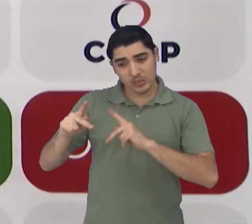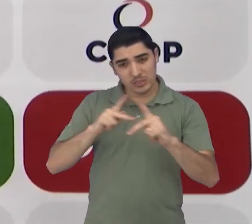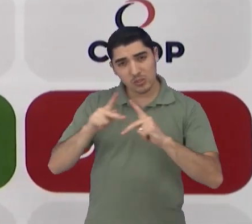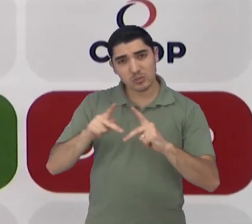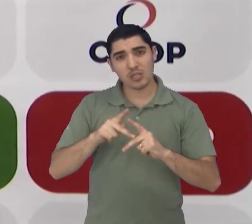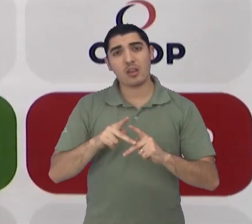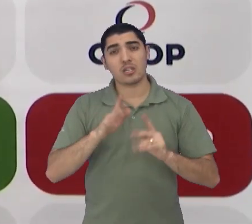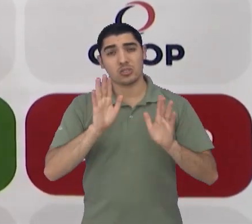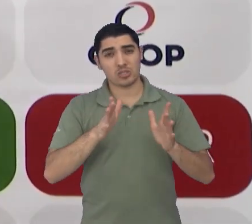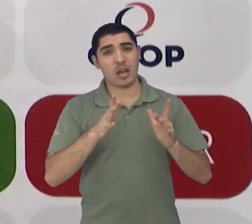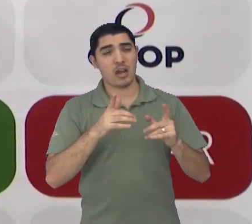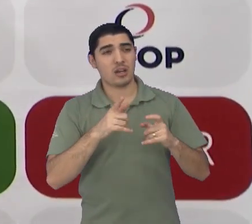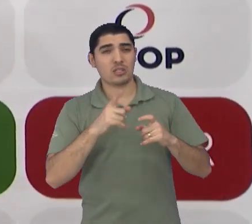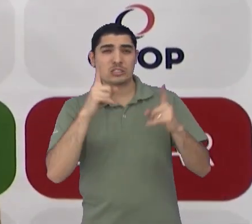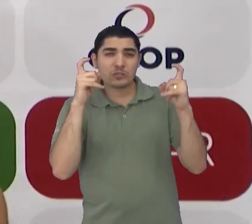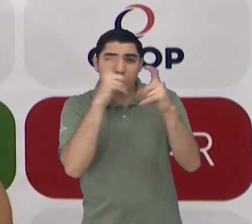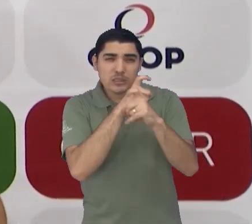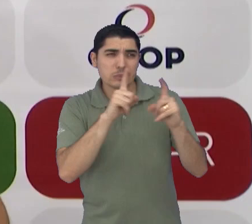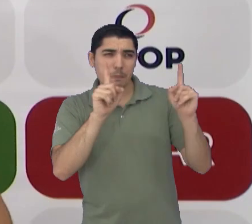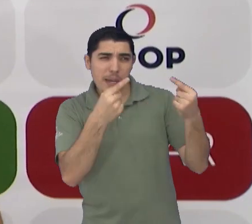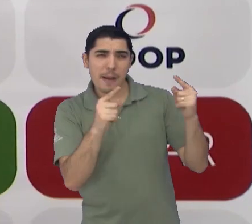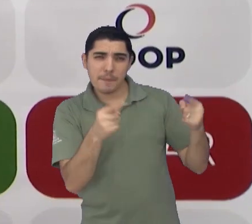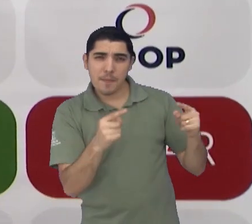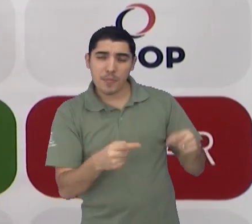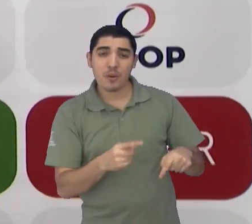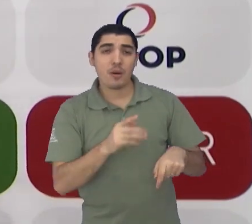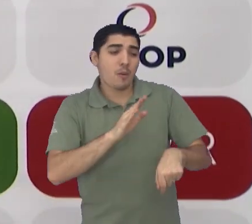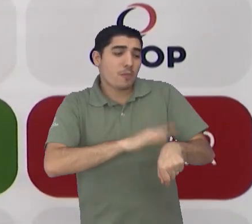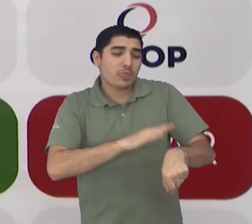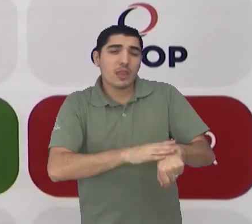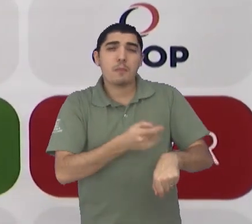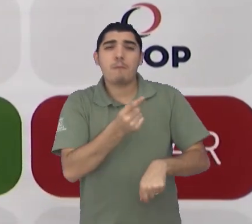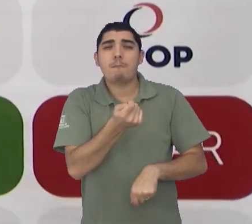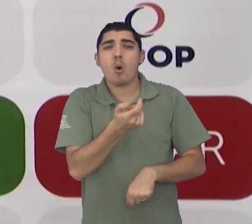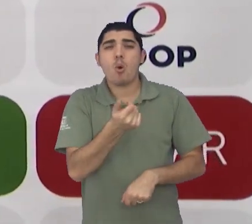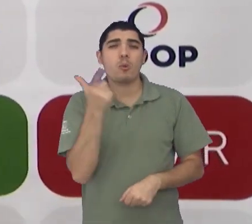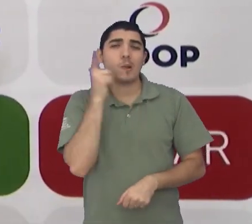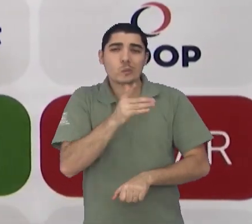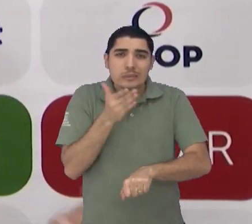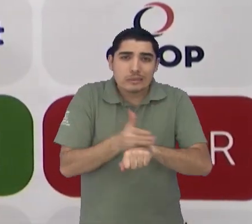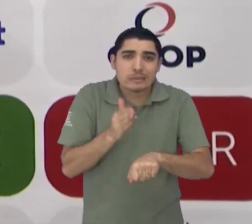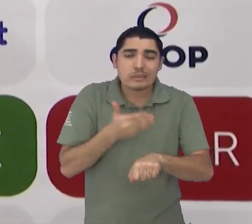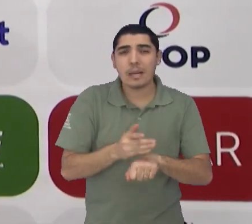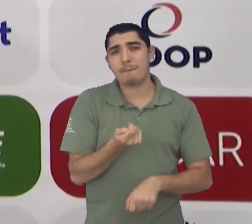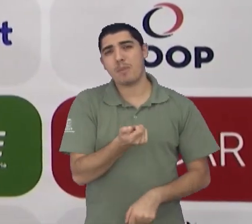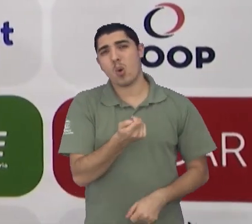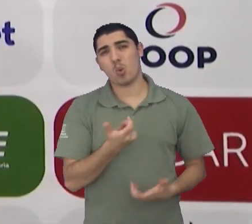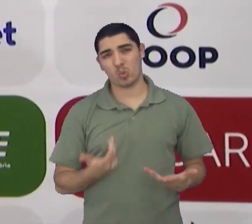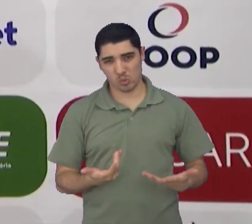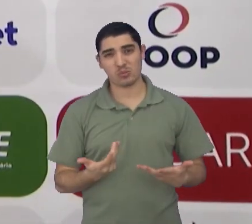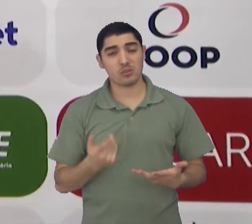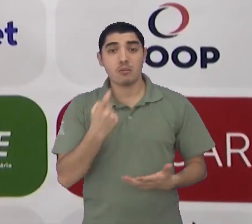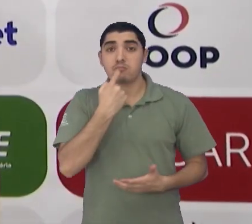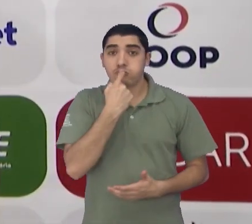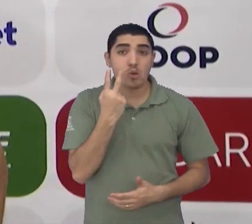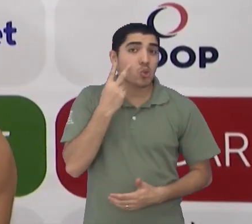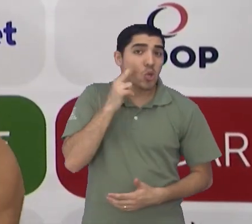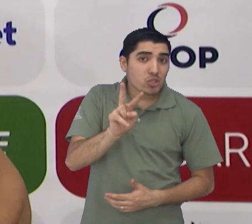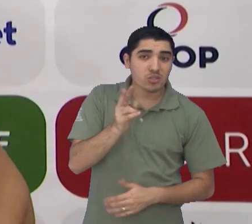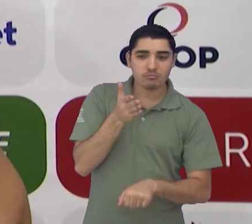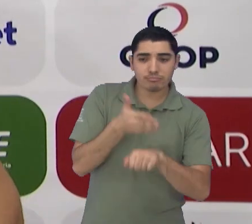sequência muito dura. A gente teve pouco tempo de recuperação. Treinamos só 2 dias para preparar esse